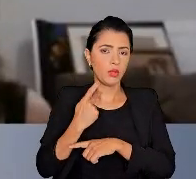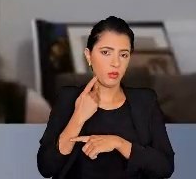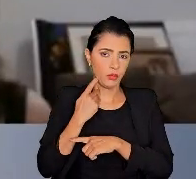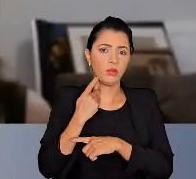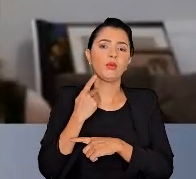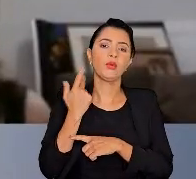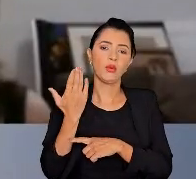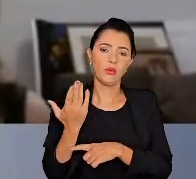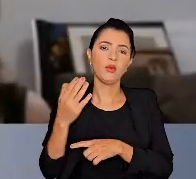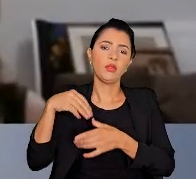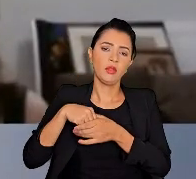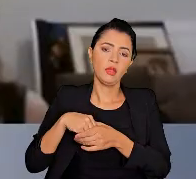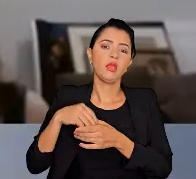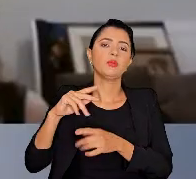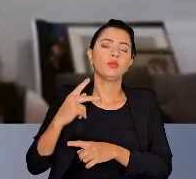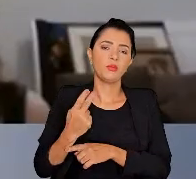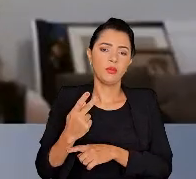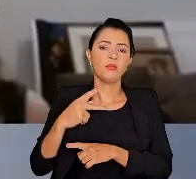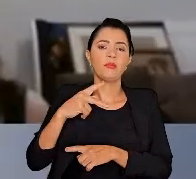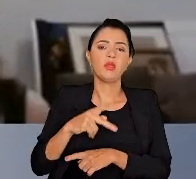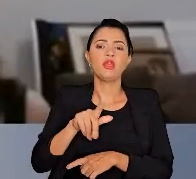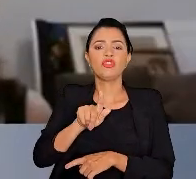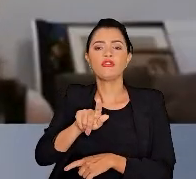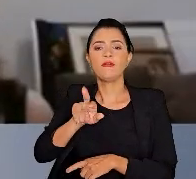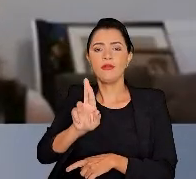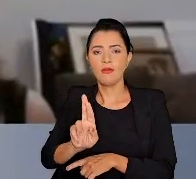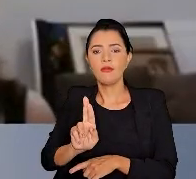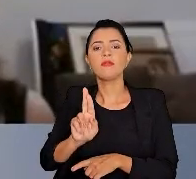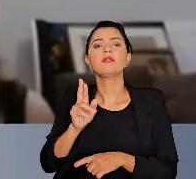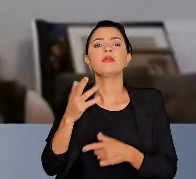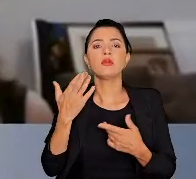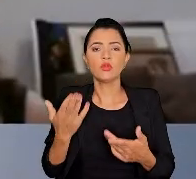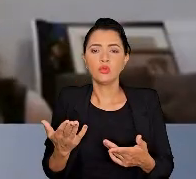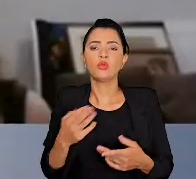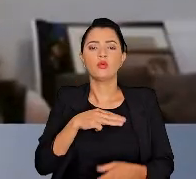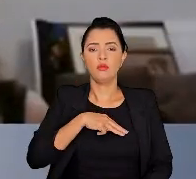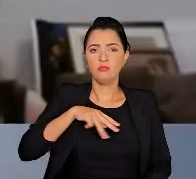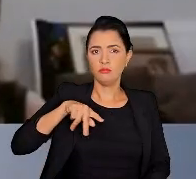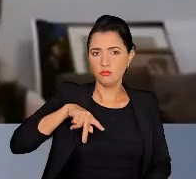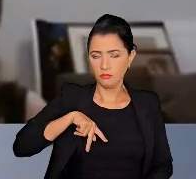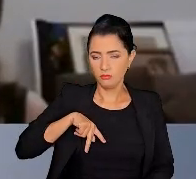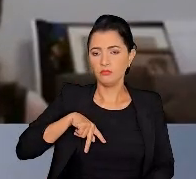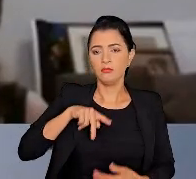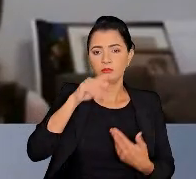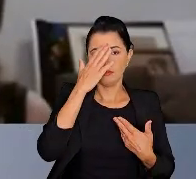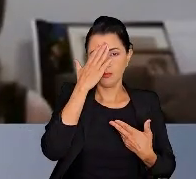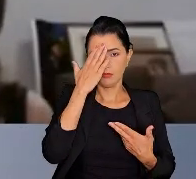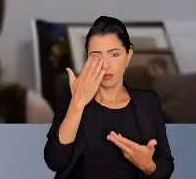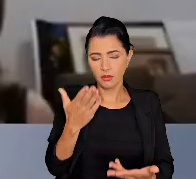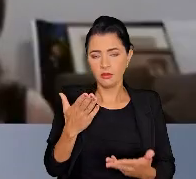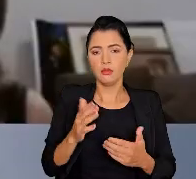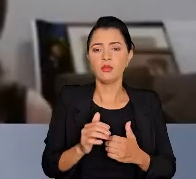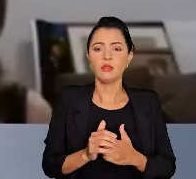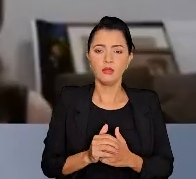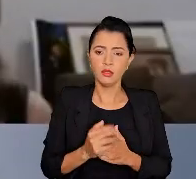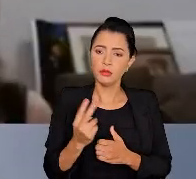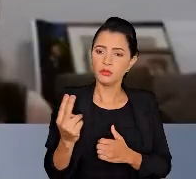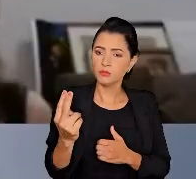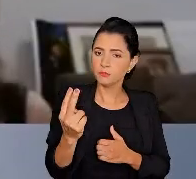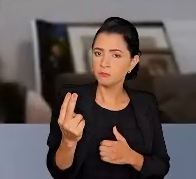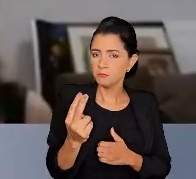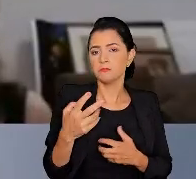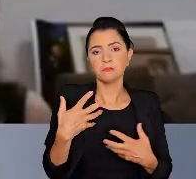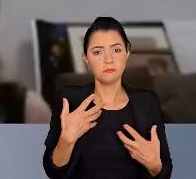na Procuradoria Regional da República do Ministério Público Federal. Eu agradeço imensamente a ambos que